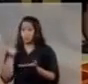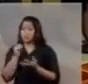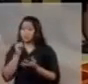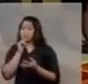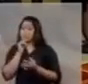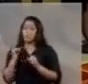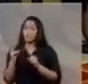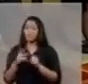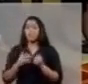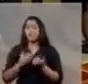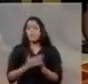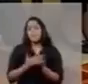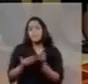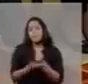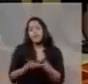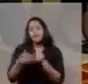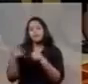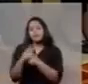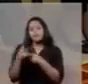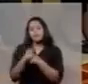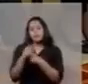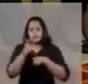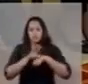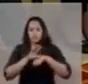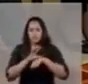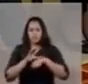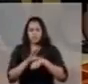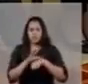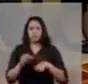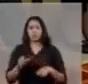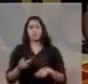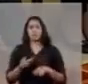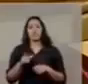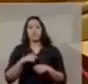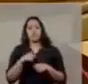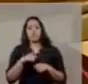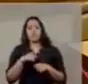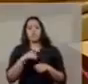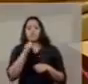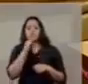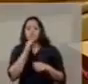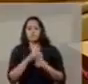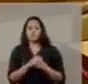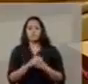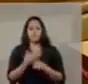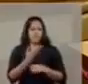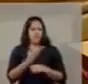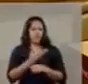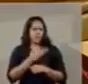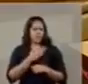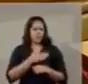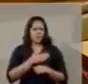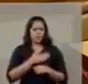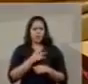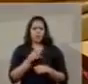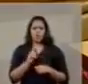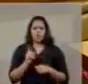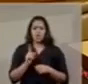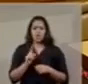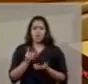da proteção constitucional, absoluta e integral da criança, alguns amigos meus não